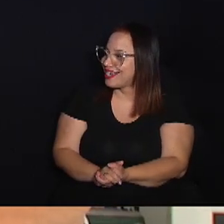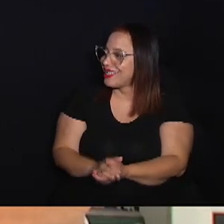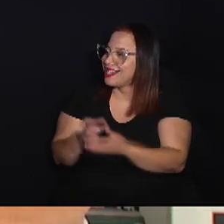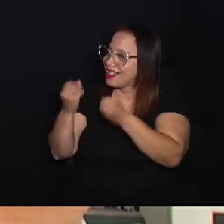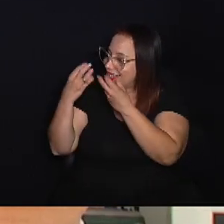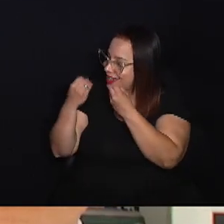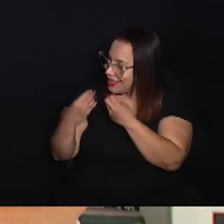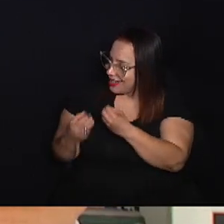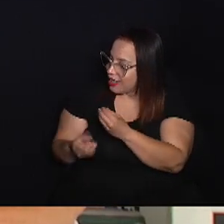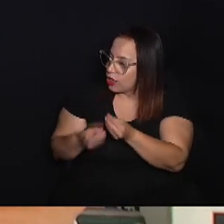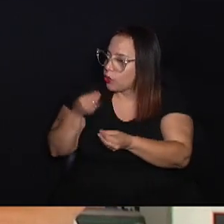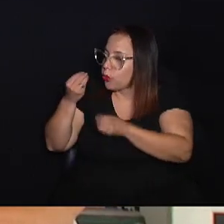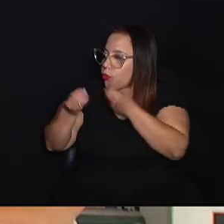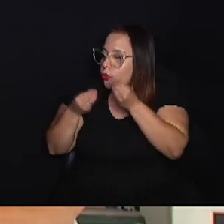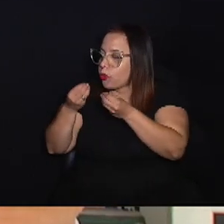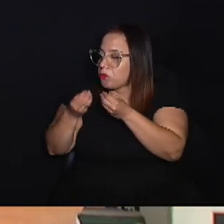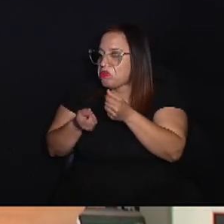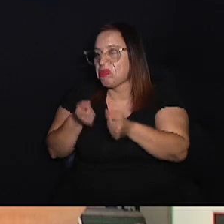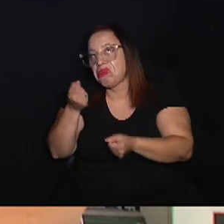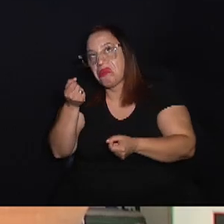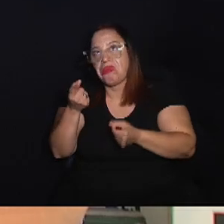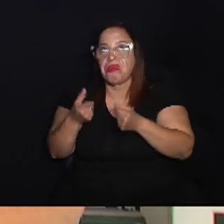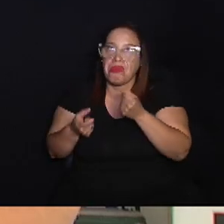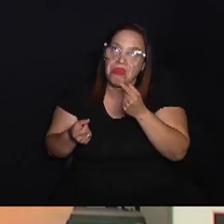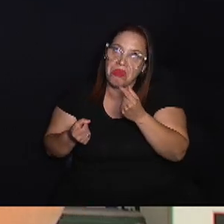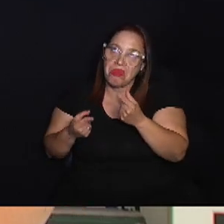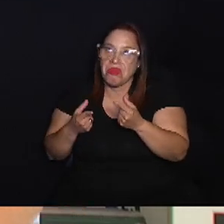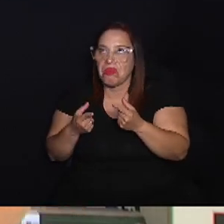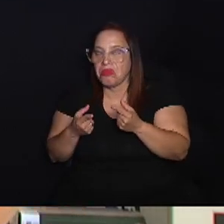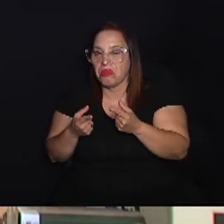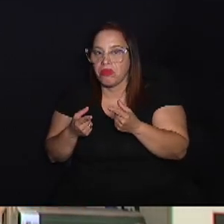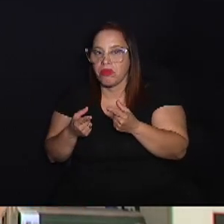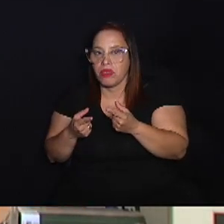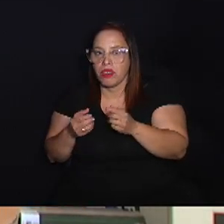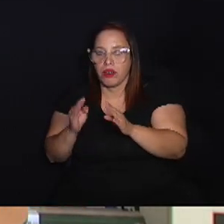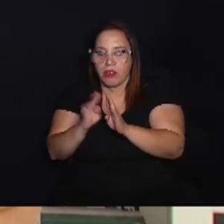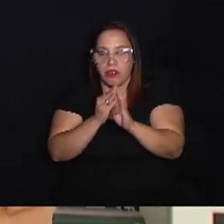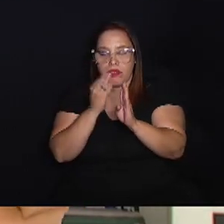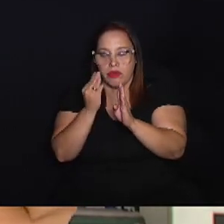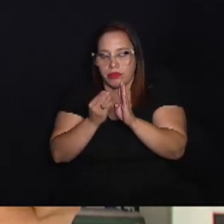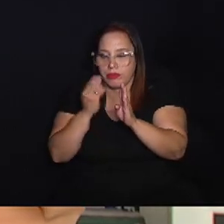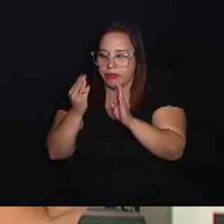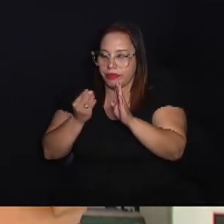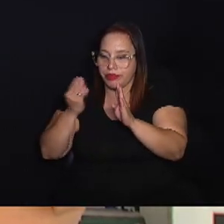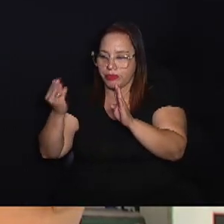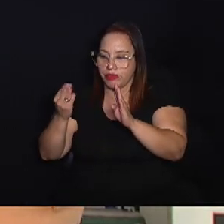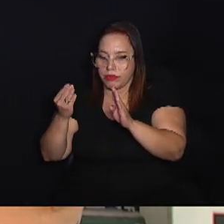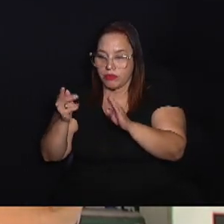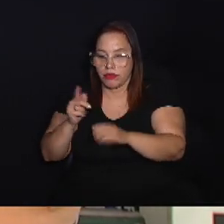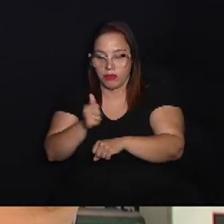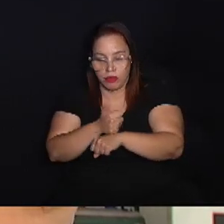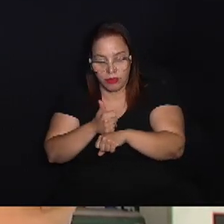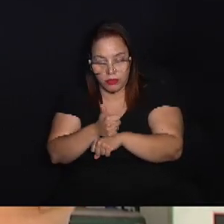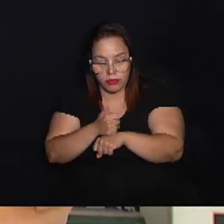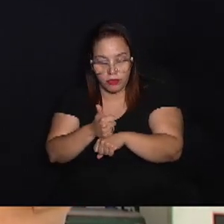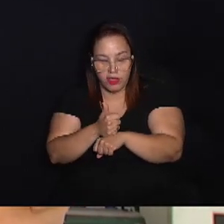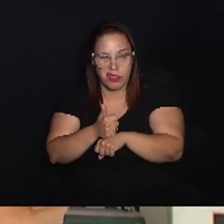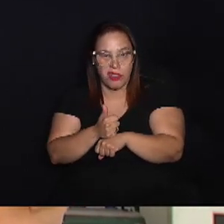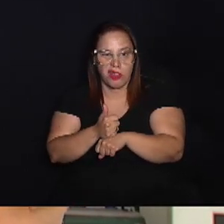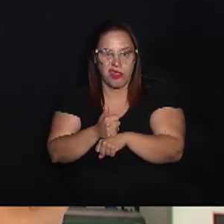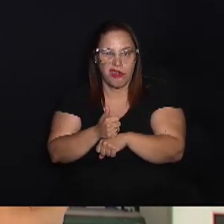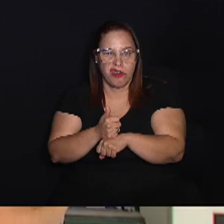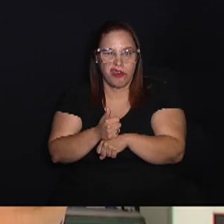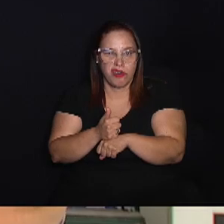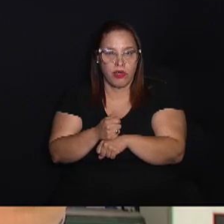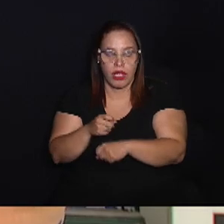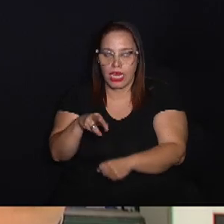informações, né, de como funciona um pouquinho a questão aí da biblioteca, do profissional bibliotecário. Falamos